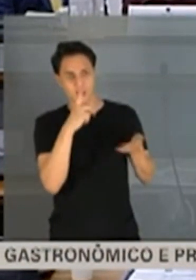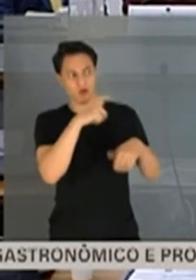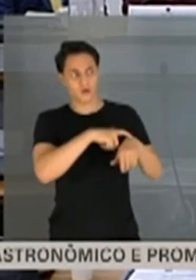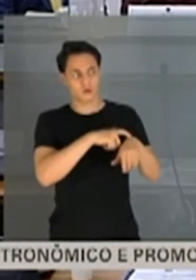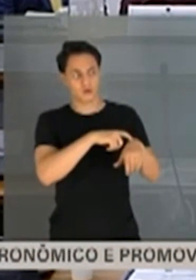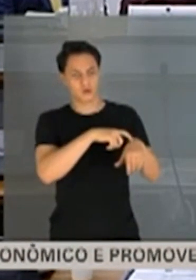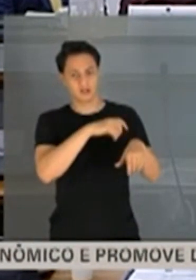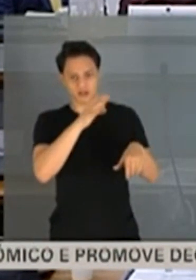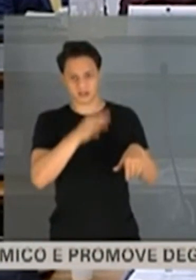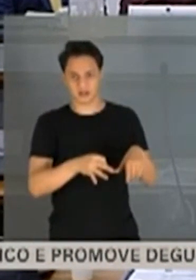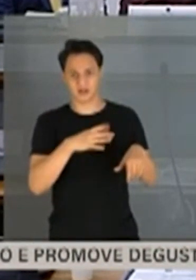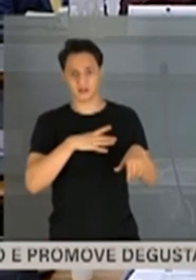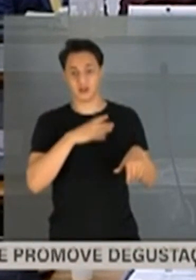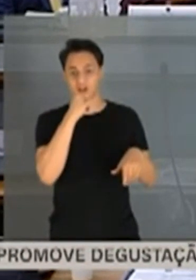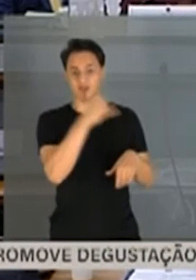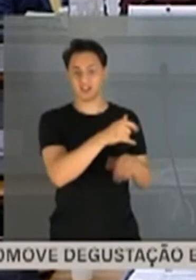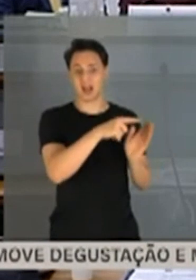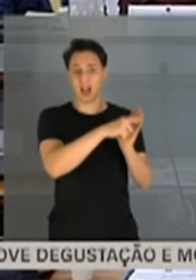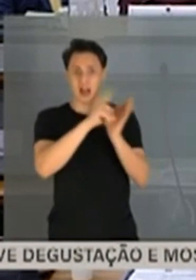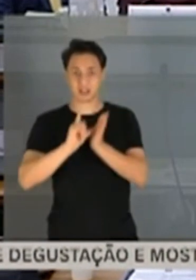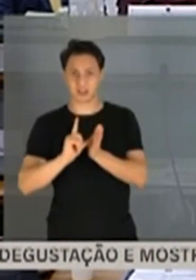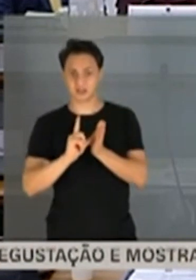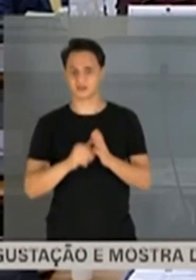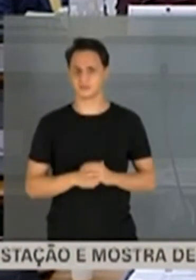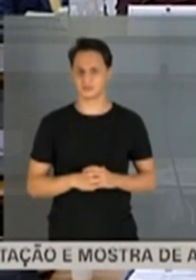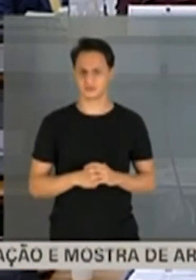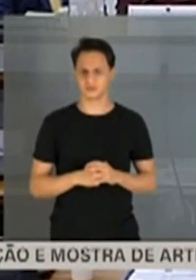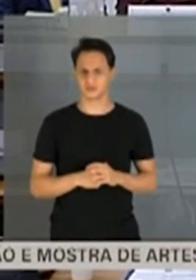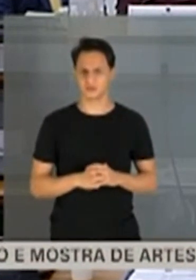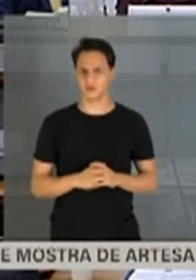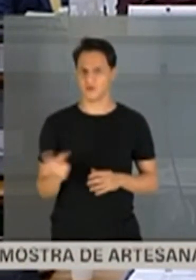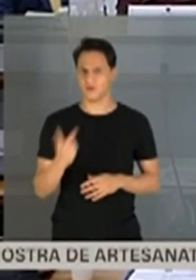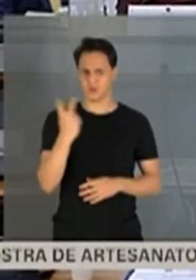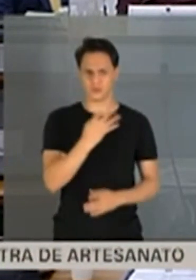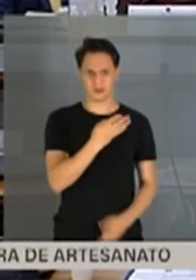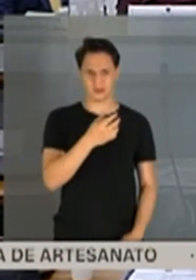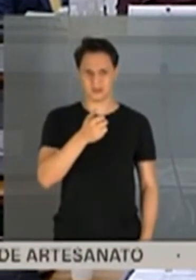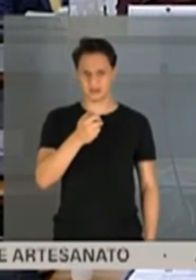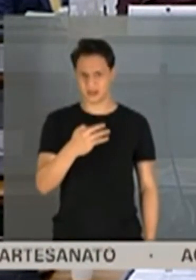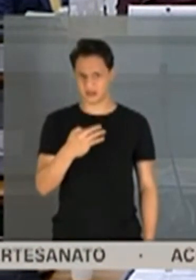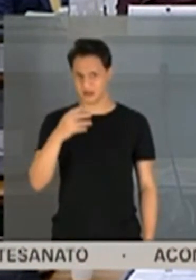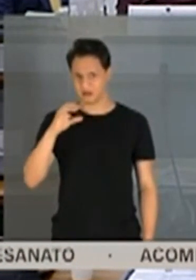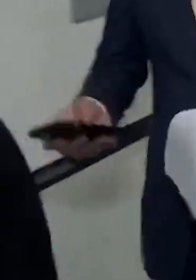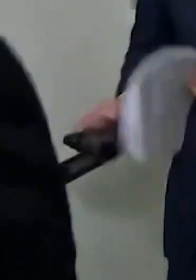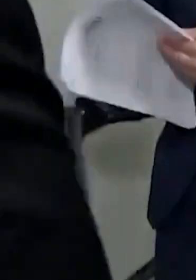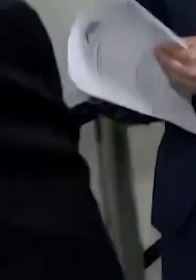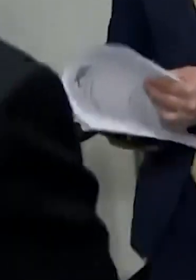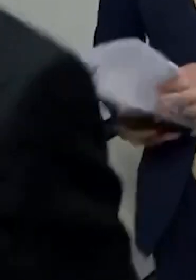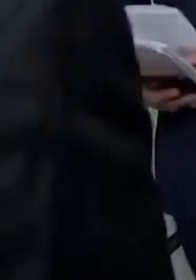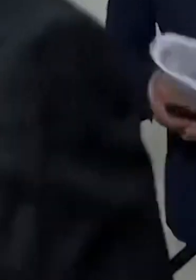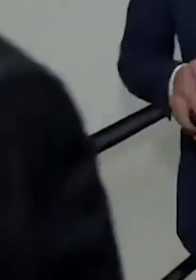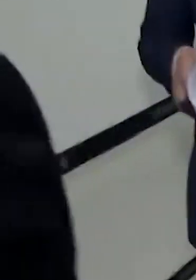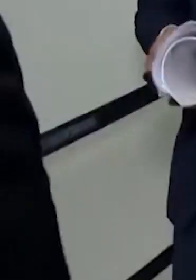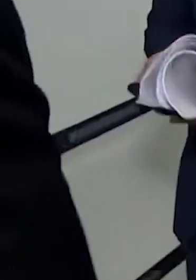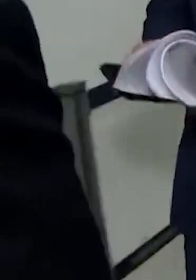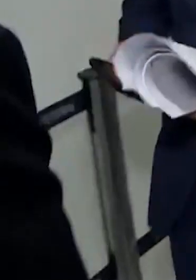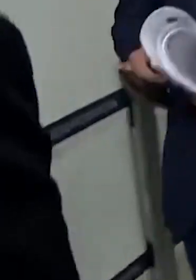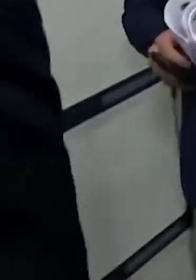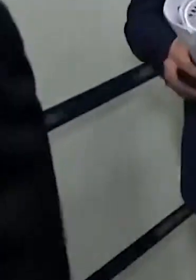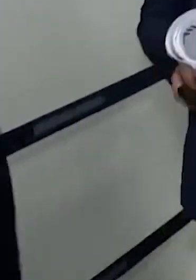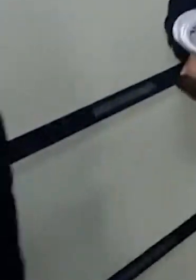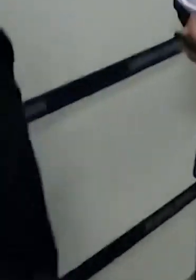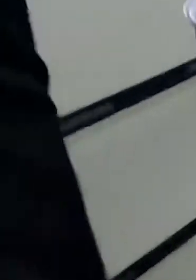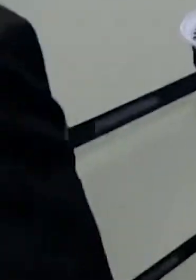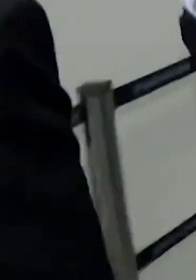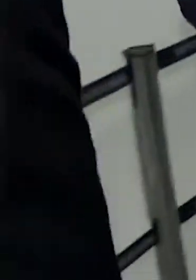dar 24 horas antes, 48 horas antes. E o valor de 430 mil não é entregue ali na frente de todo mundo. Ivanildo negou que entregava o